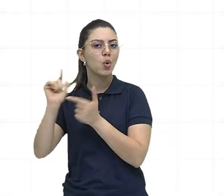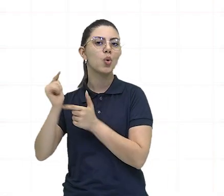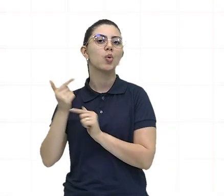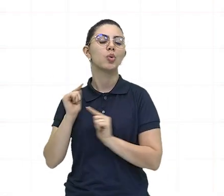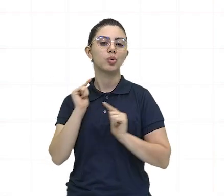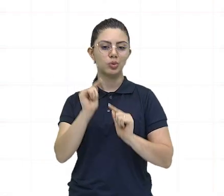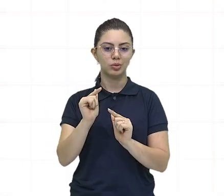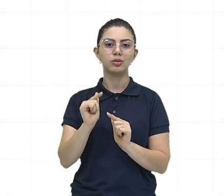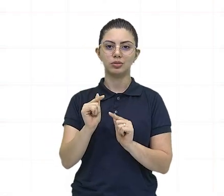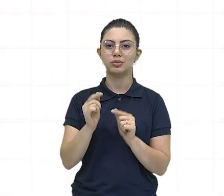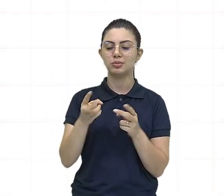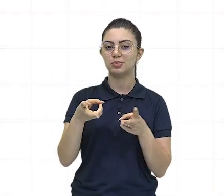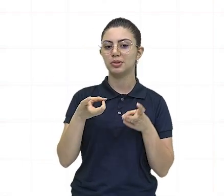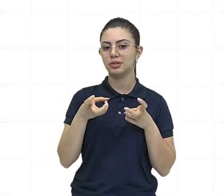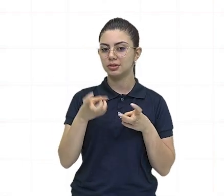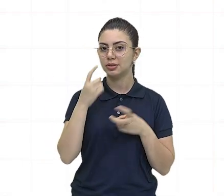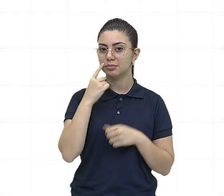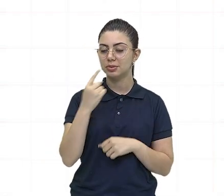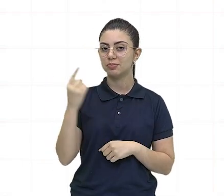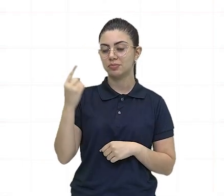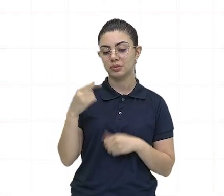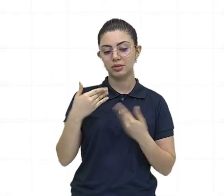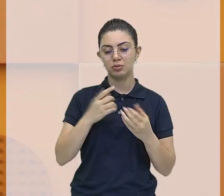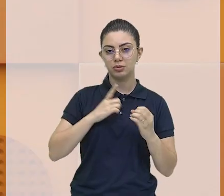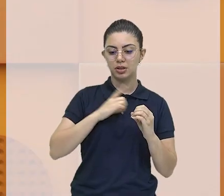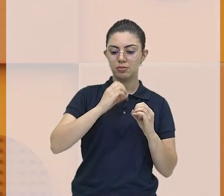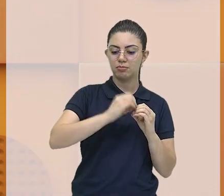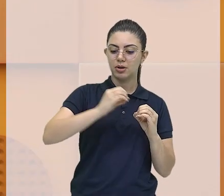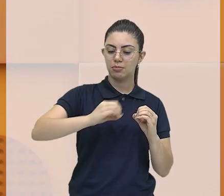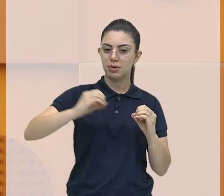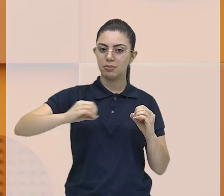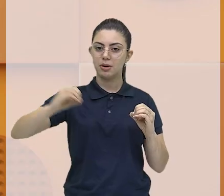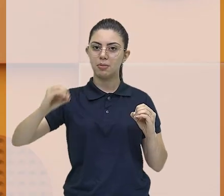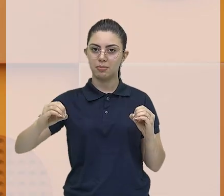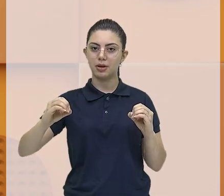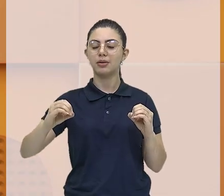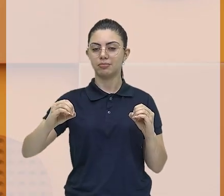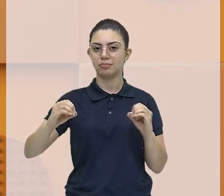aqui estão em nosso planeta e fazem parte, então, do nosso